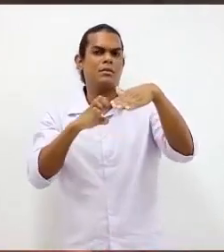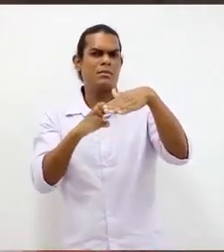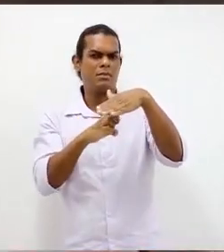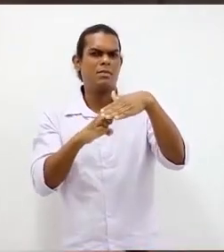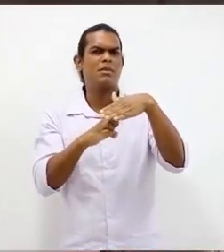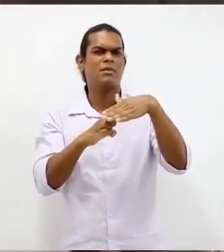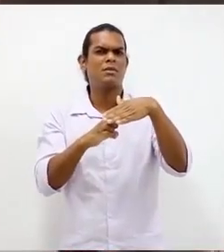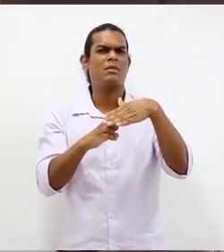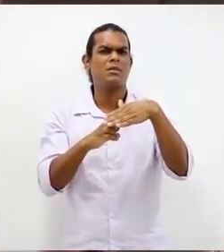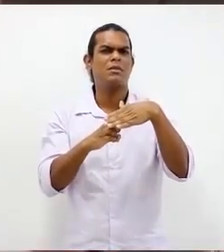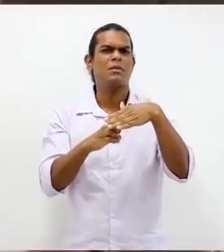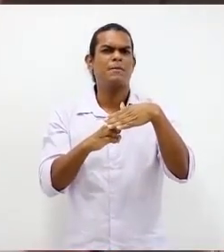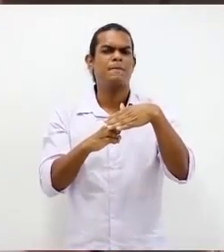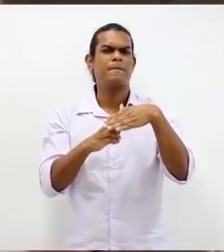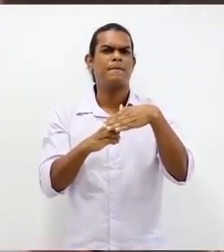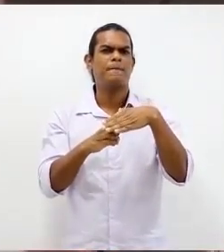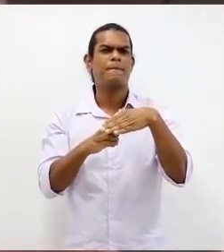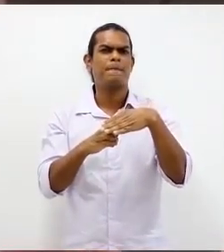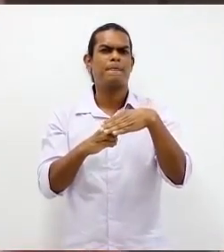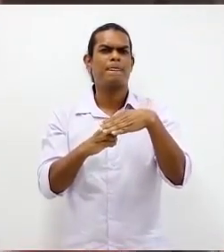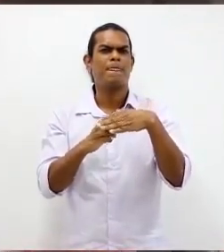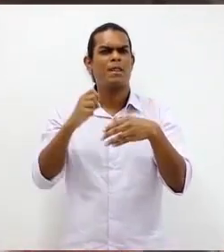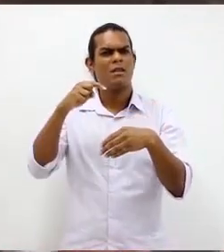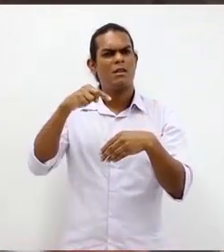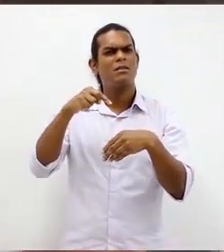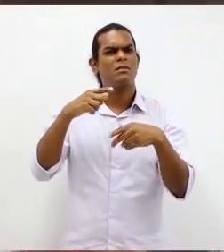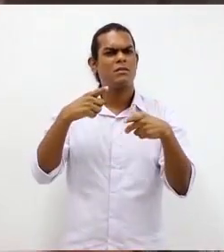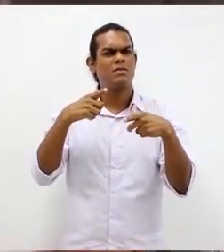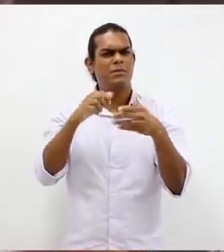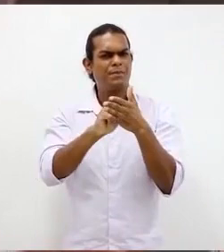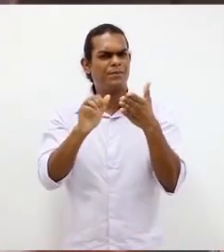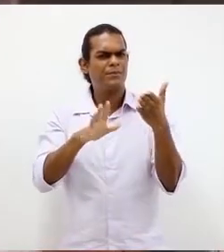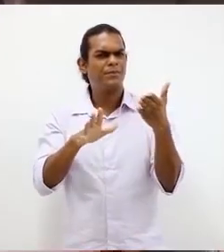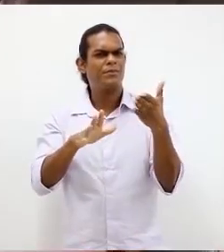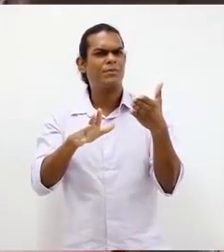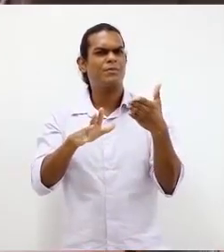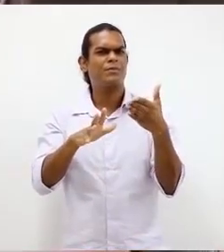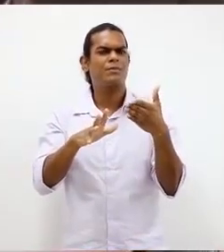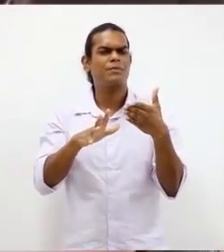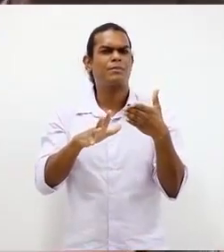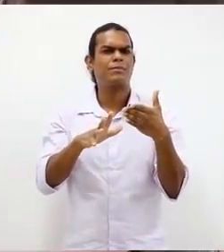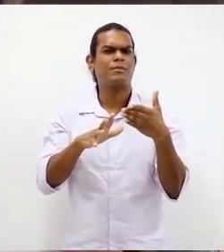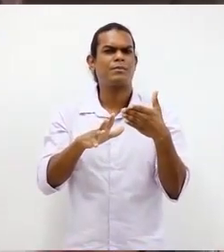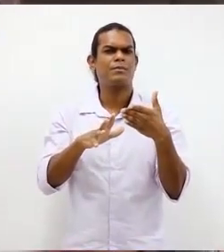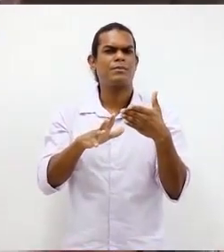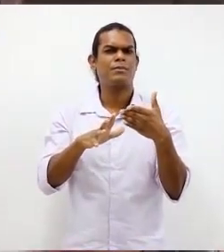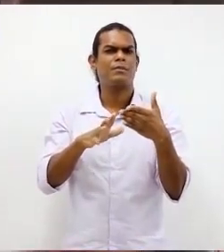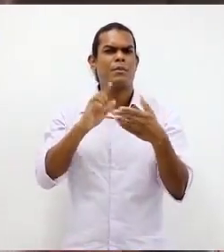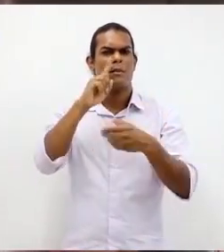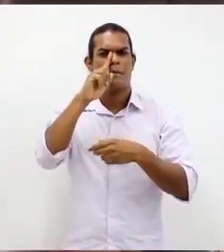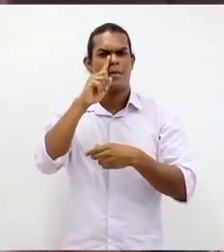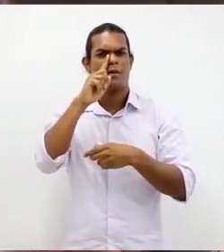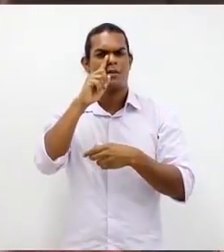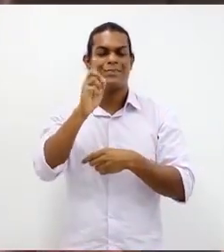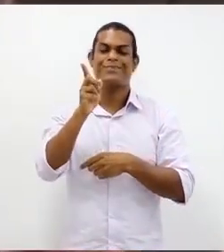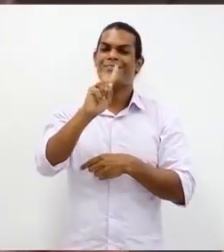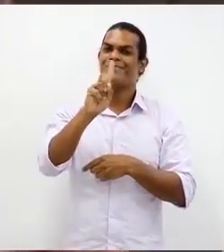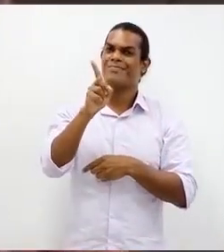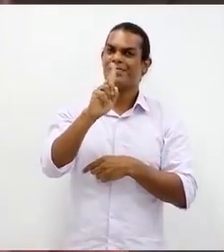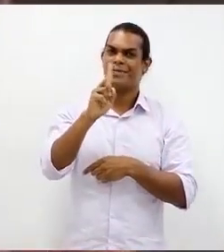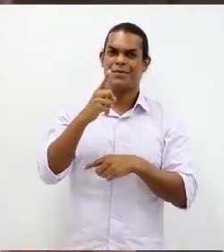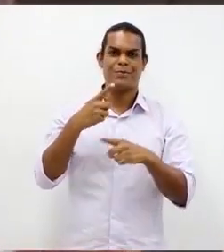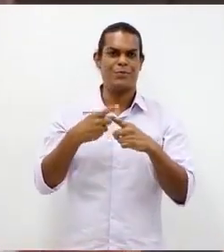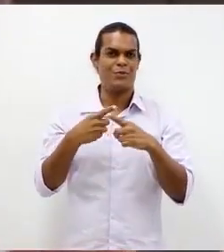de taxista, é considerado uma atividade perigosa? Não. Por que não? Porque a própria lei, para prever isso, disse